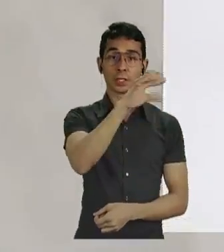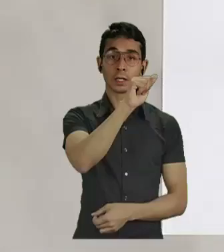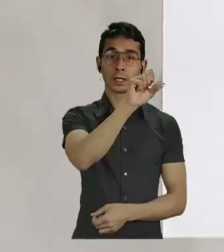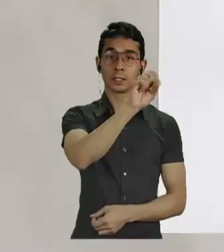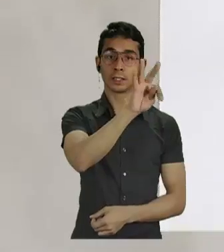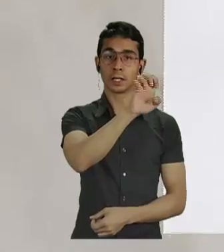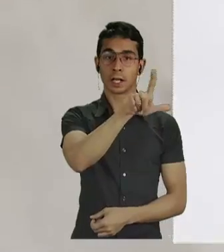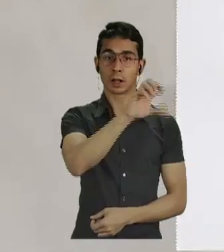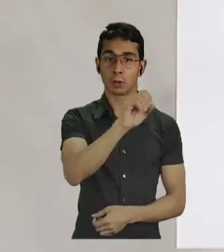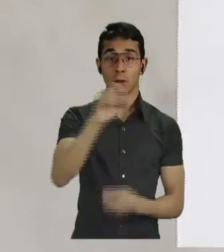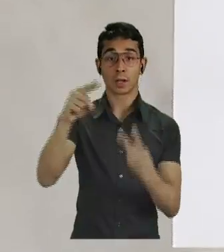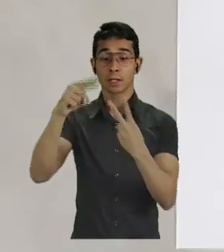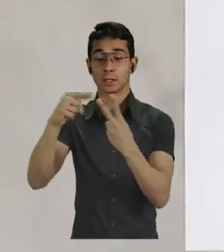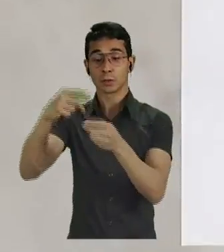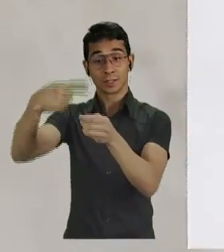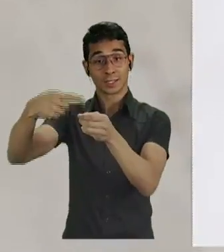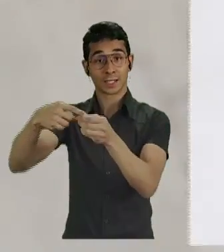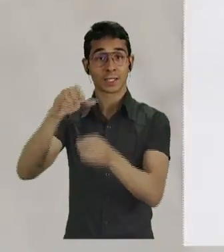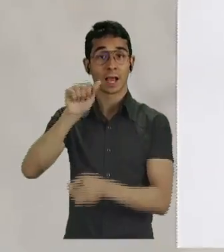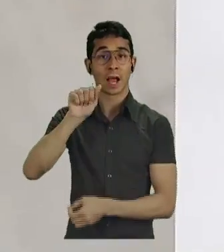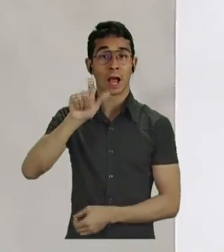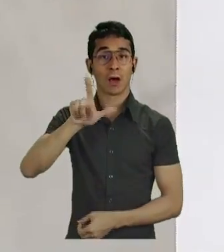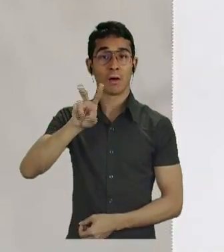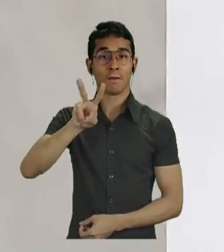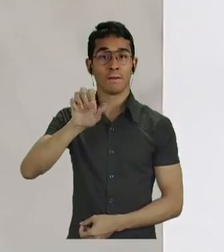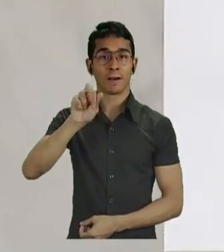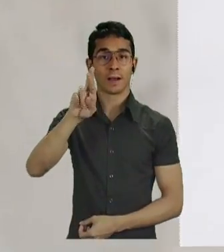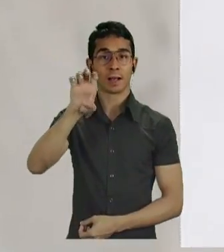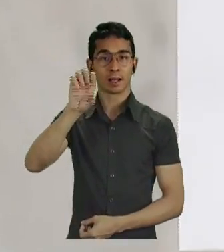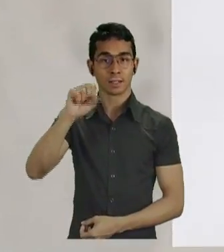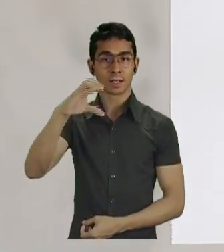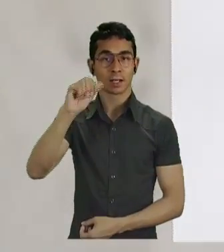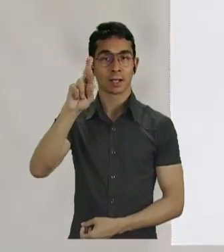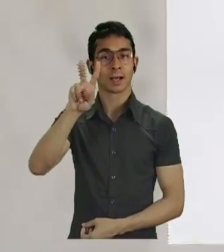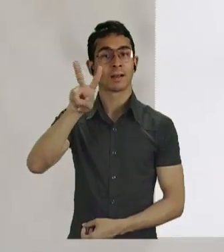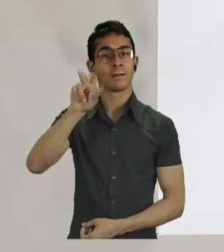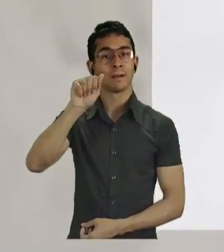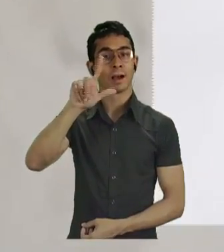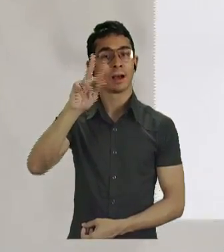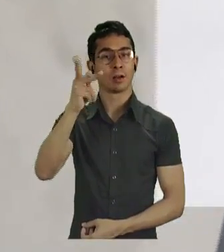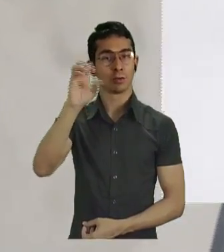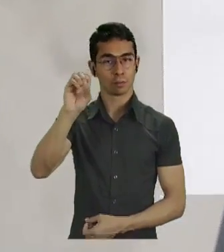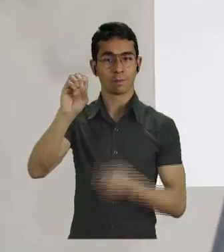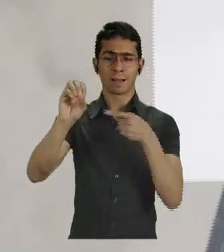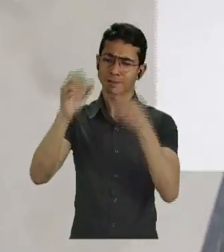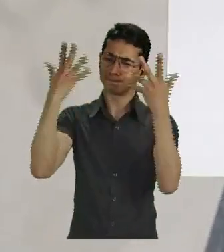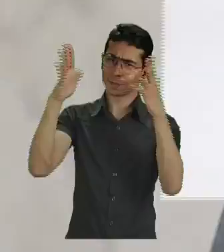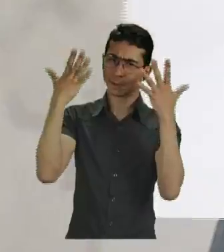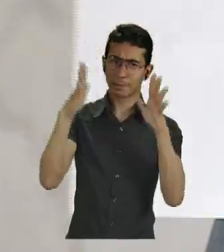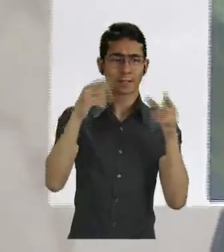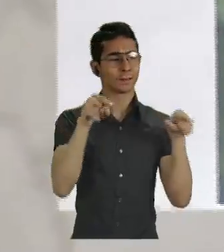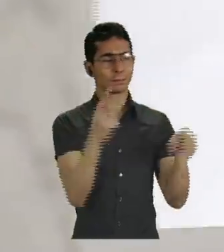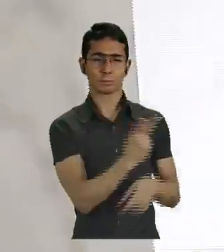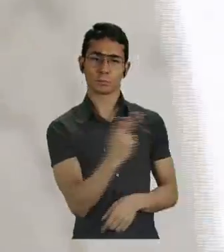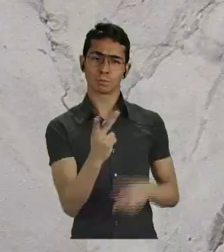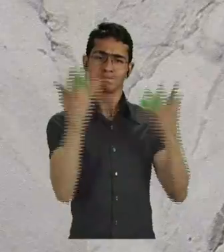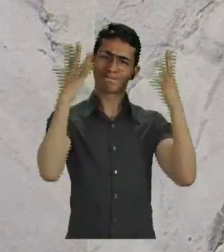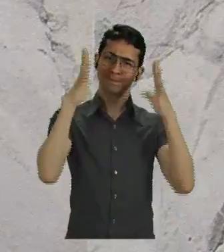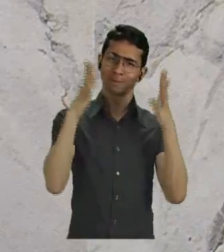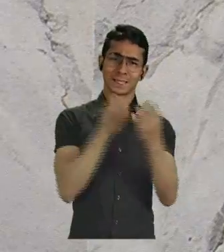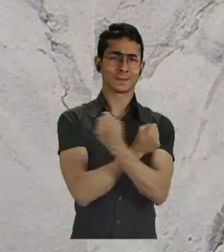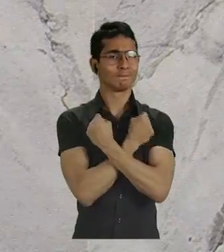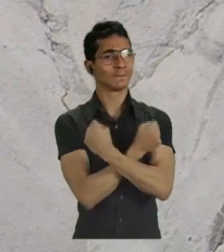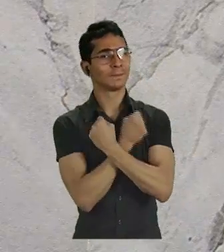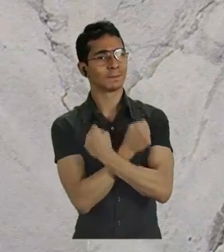parabenizar a todos os moradores e amigos e amigas da querida cidade de álvaro de carvalho em monte castelo manda um abraço a todos e